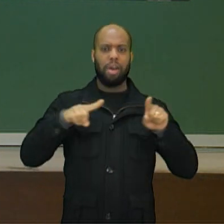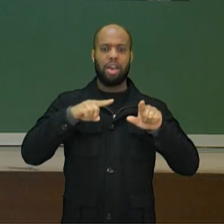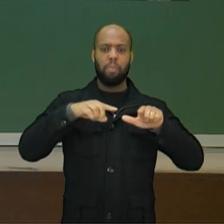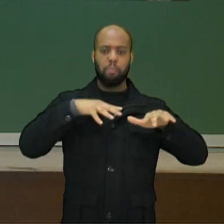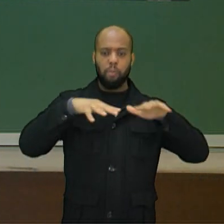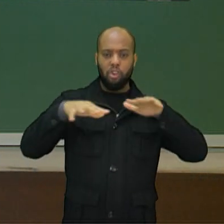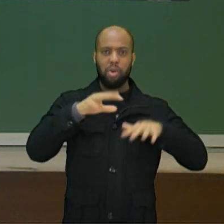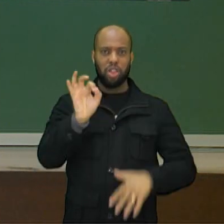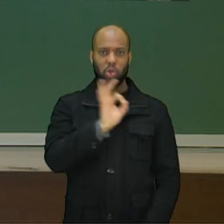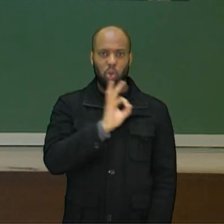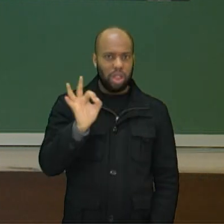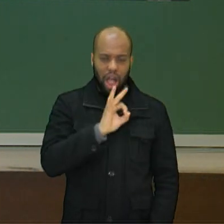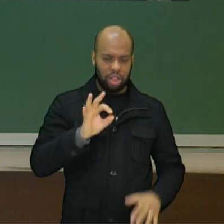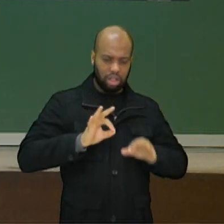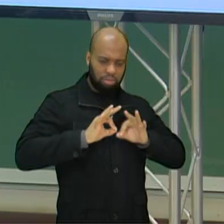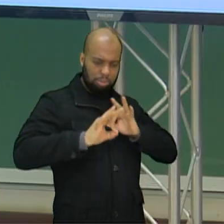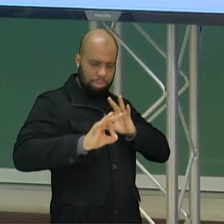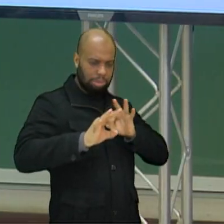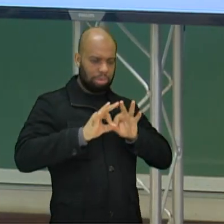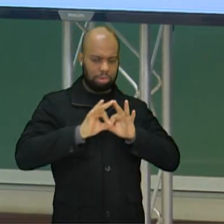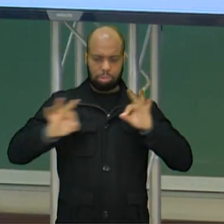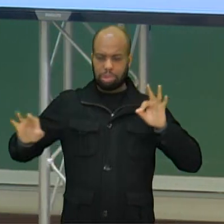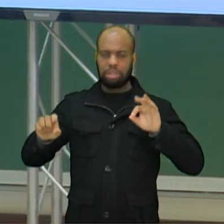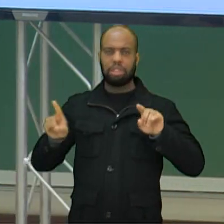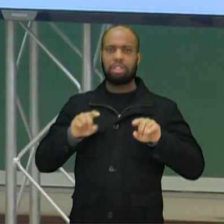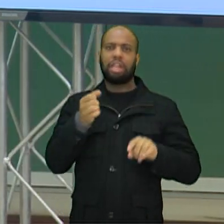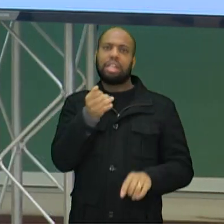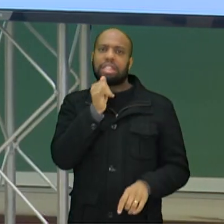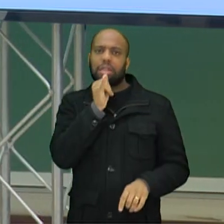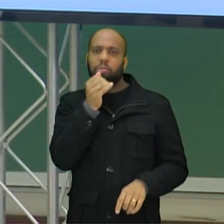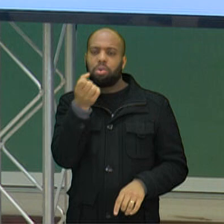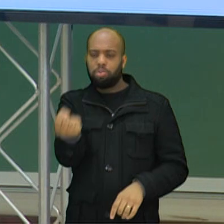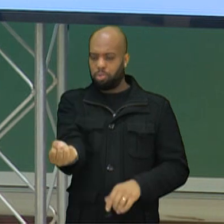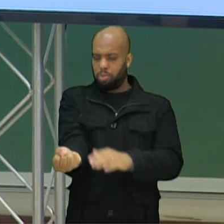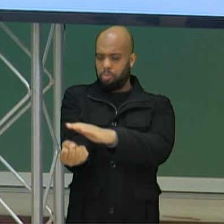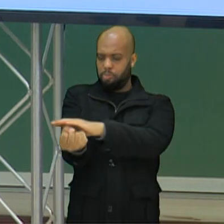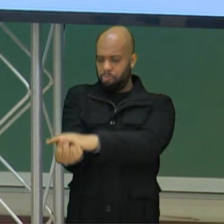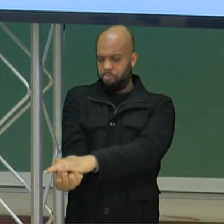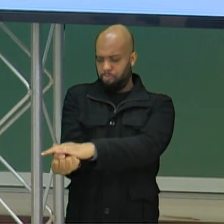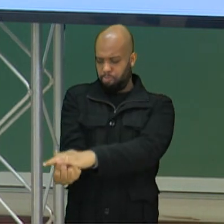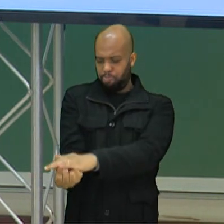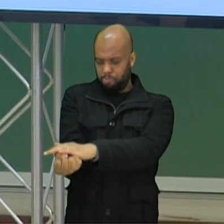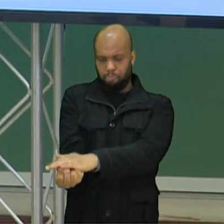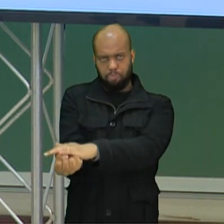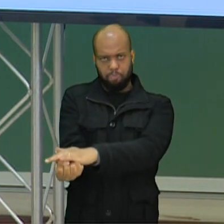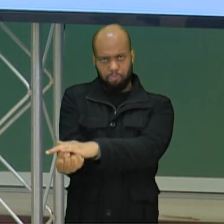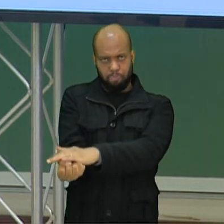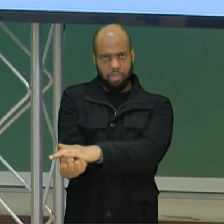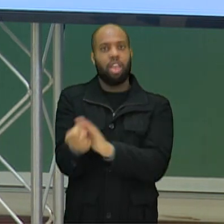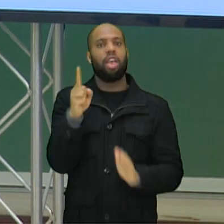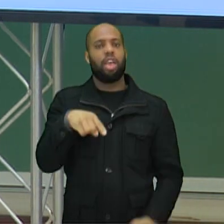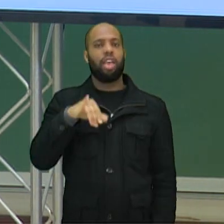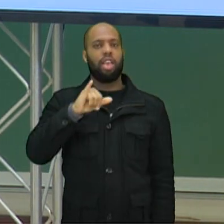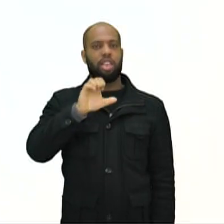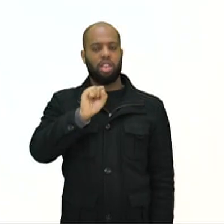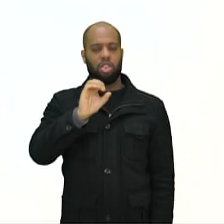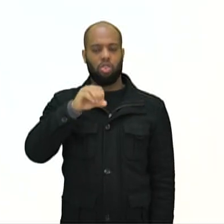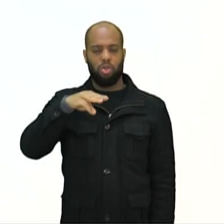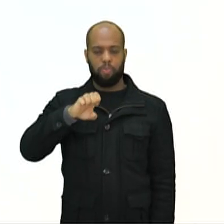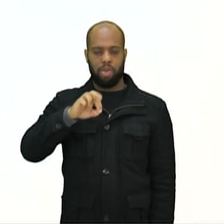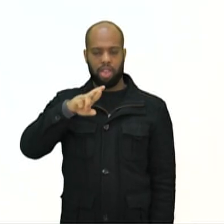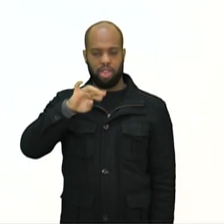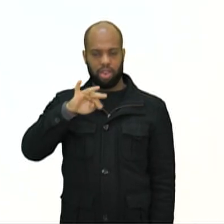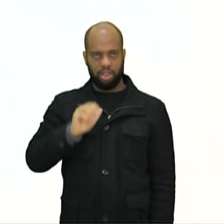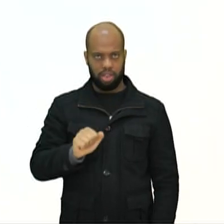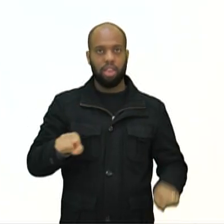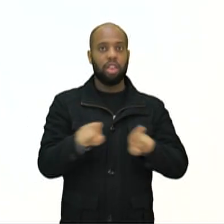alteração no comprimento das fibras, aí eu tenho uma contração isométrica. E falamos ainda que a prática regular